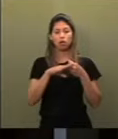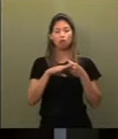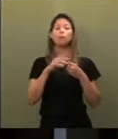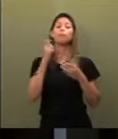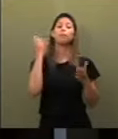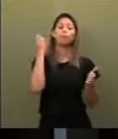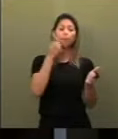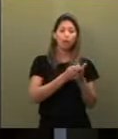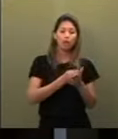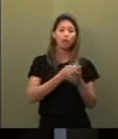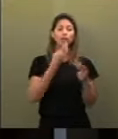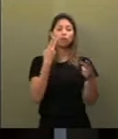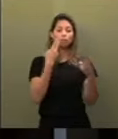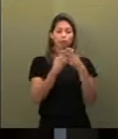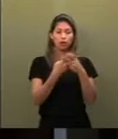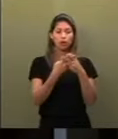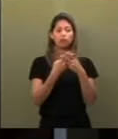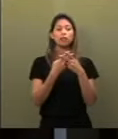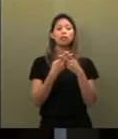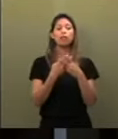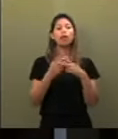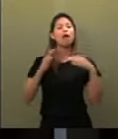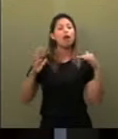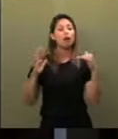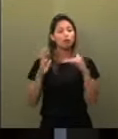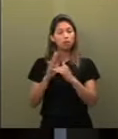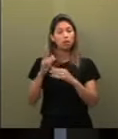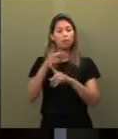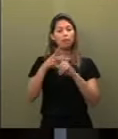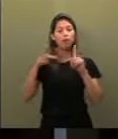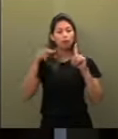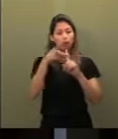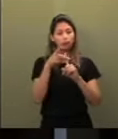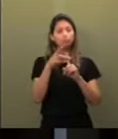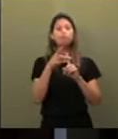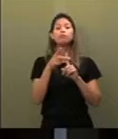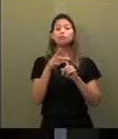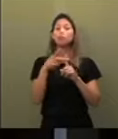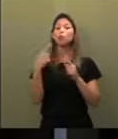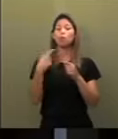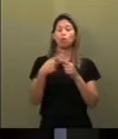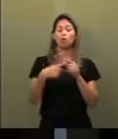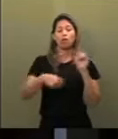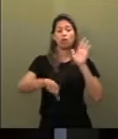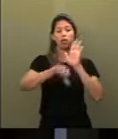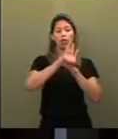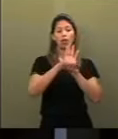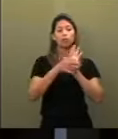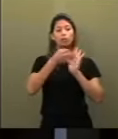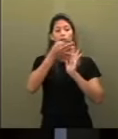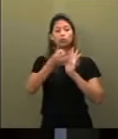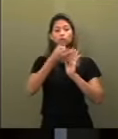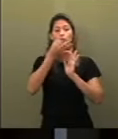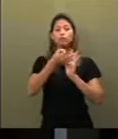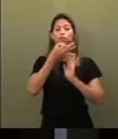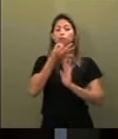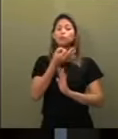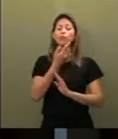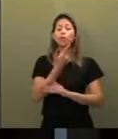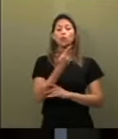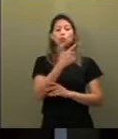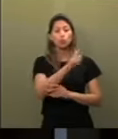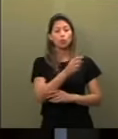manda prender até parlamentar por crime de opinião. Os